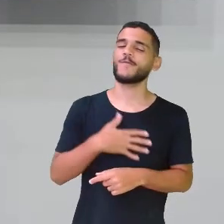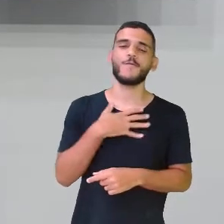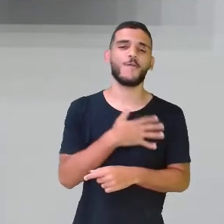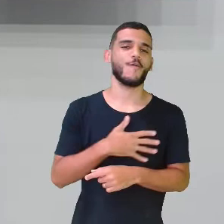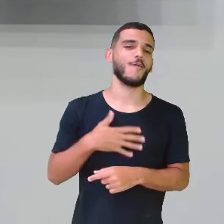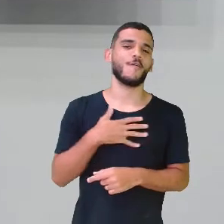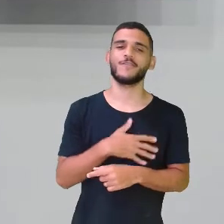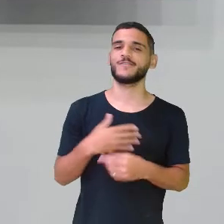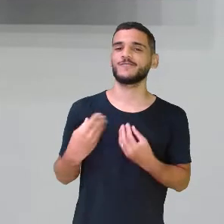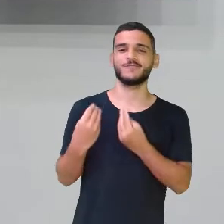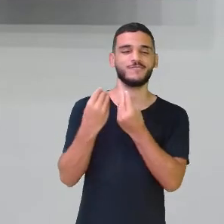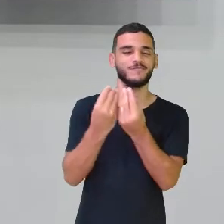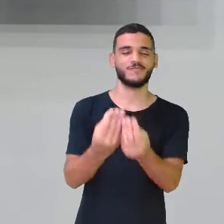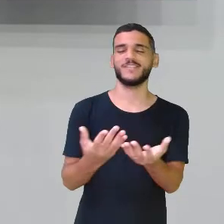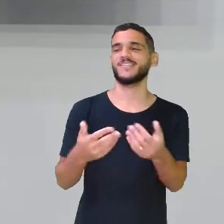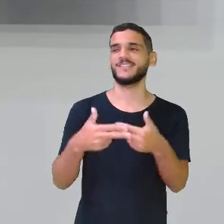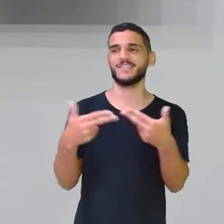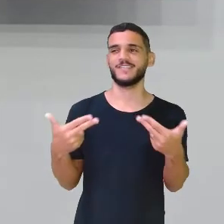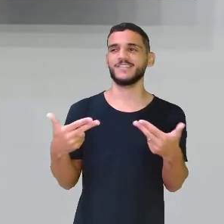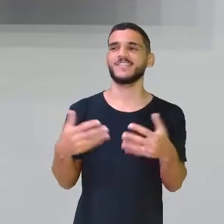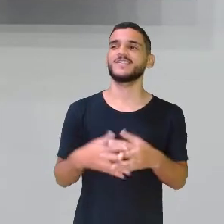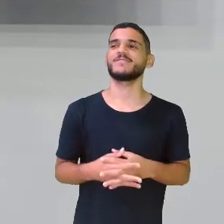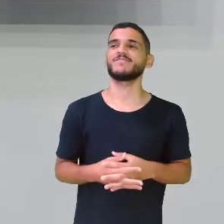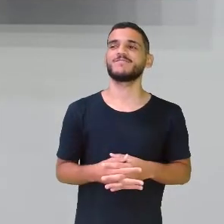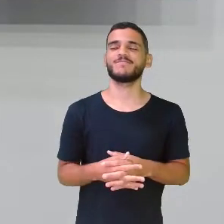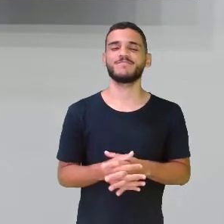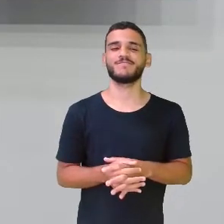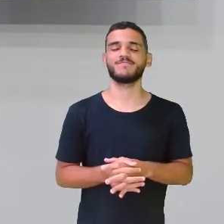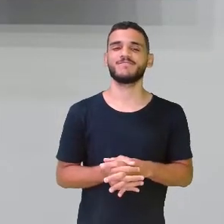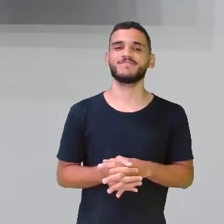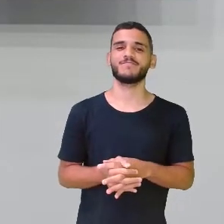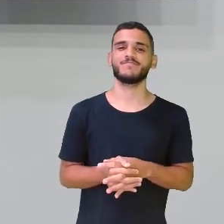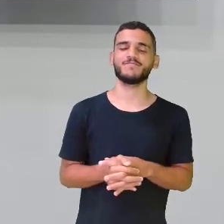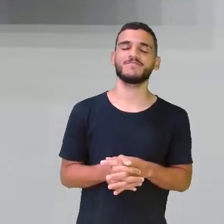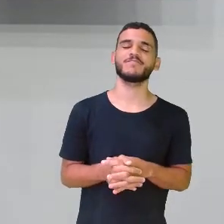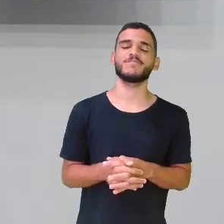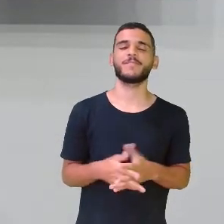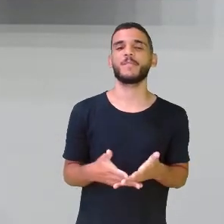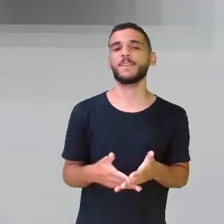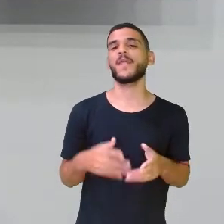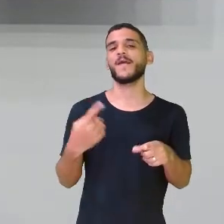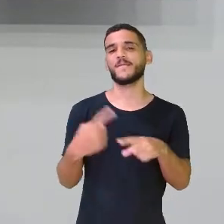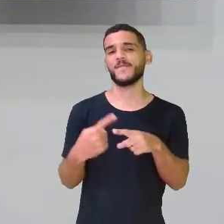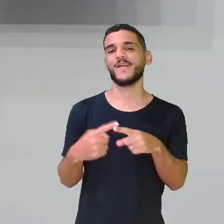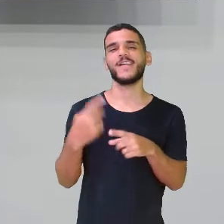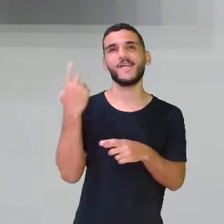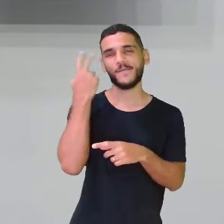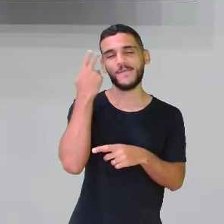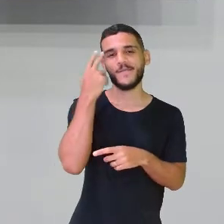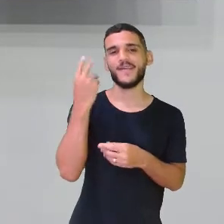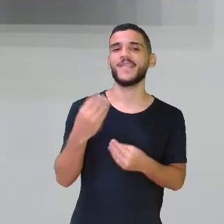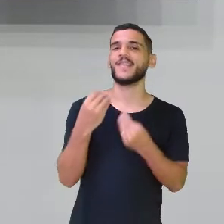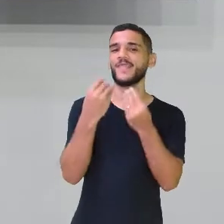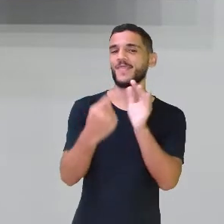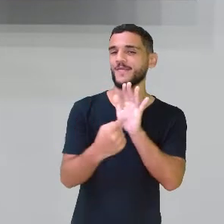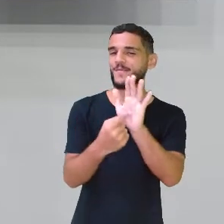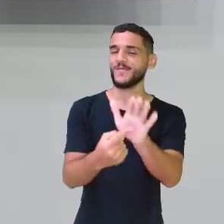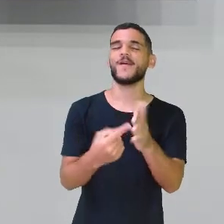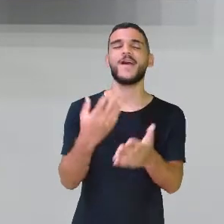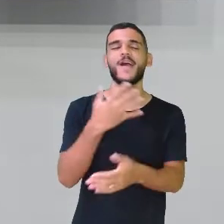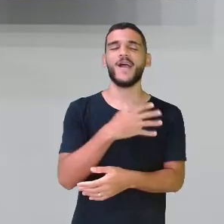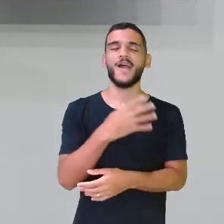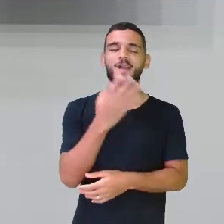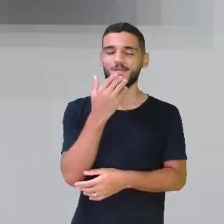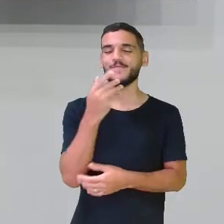ponho isso. Gosta mais ou menos, porque dificilmente eu trago a comida de verdade, né? Eu sempre deixo